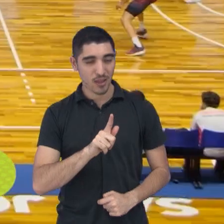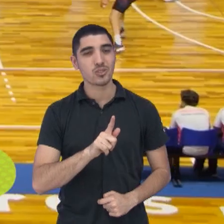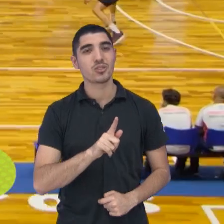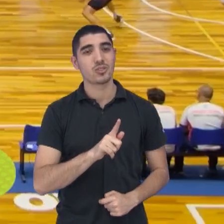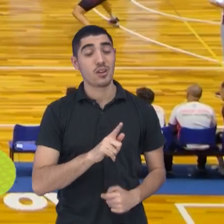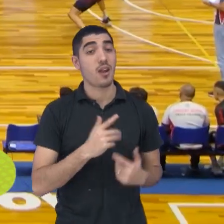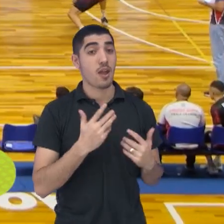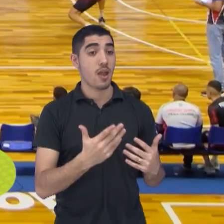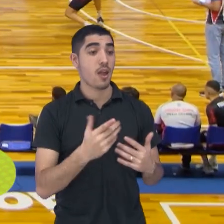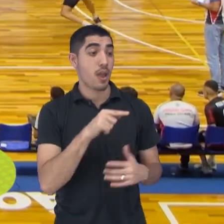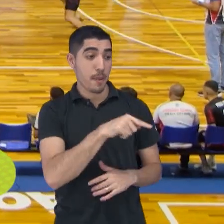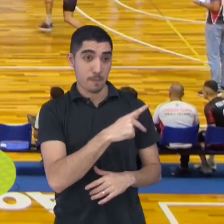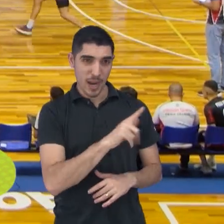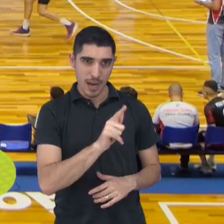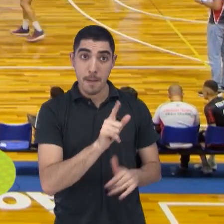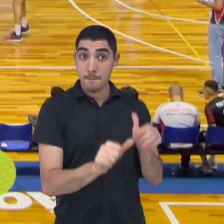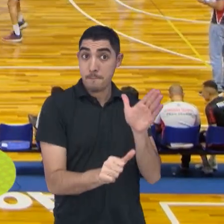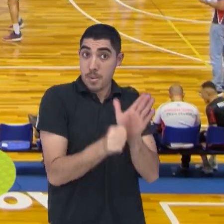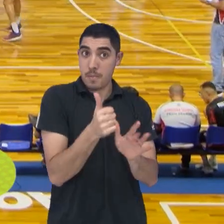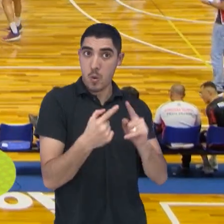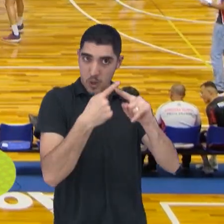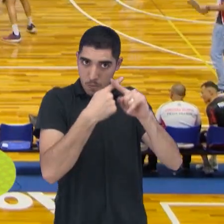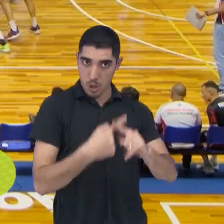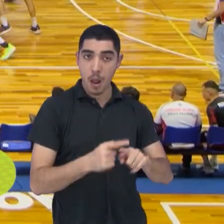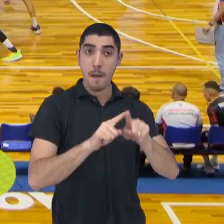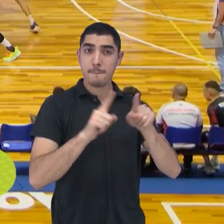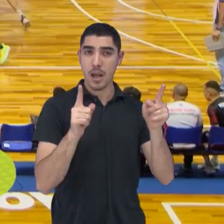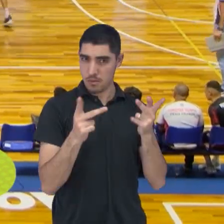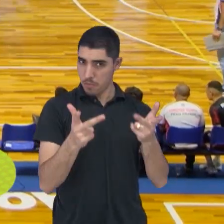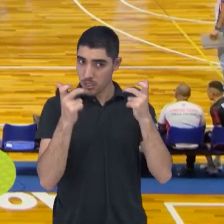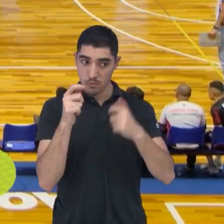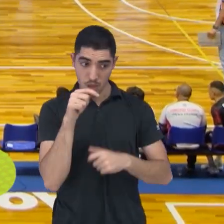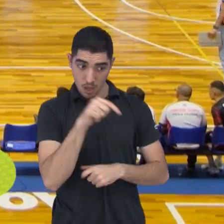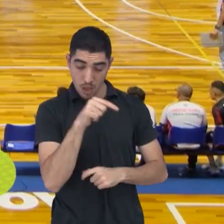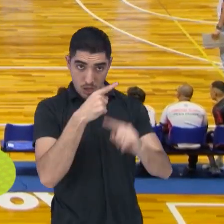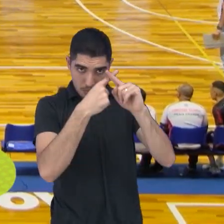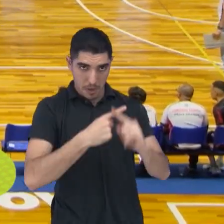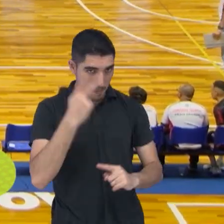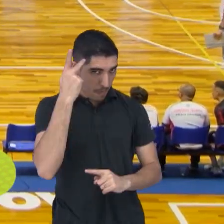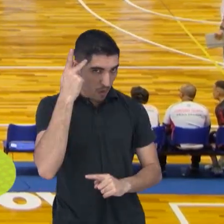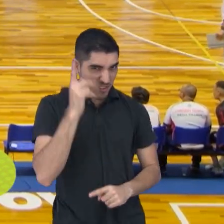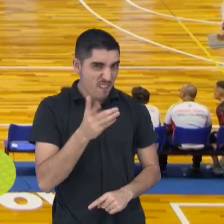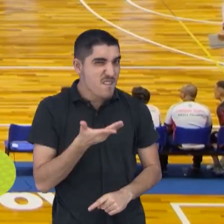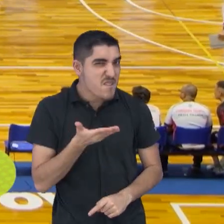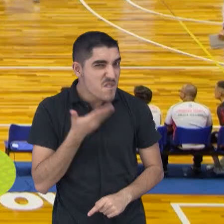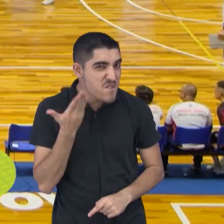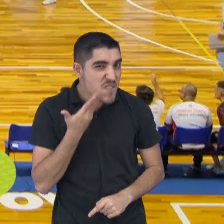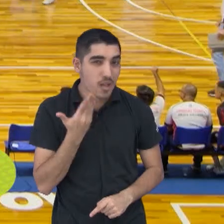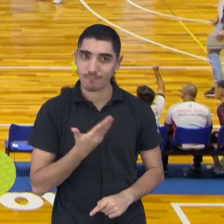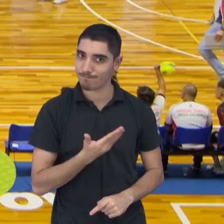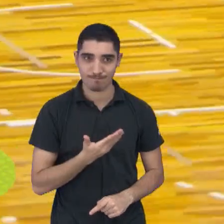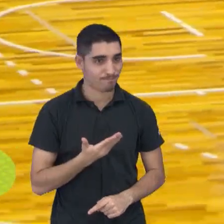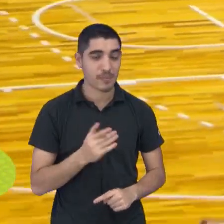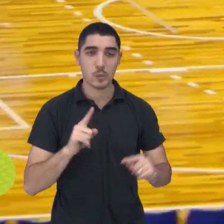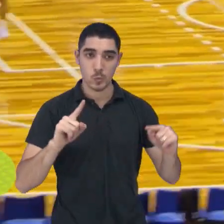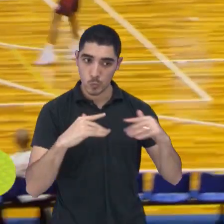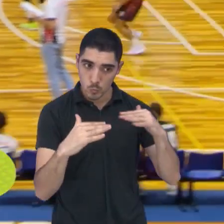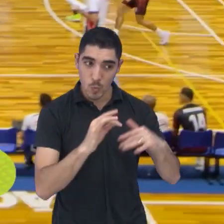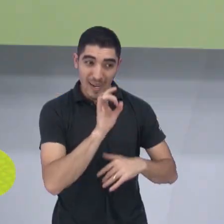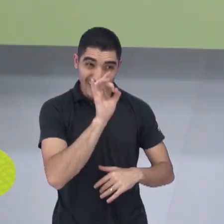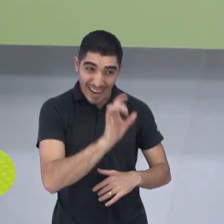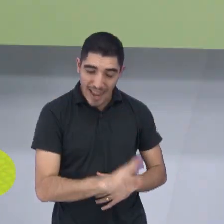primeiro campeonato que eles disputam, já deu para sentir que o São José não vai ter vida fácil nesse campeonato. Então, cada jogo vai ser uma decisão para o São